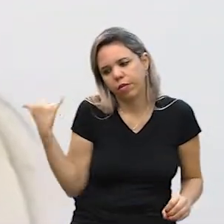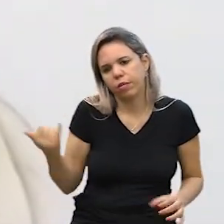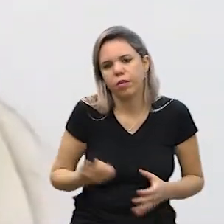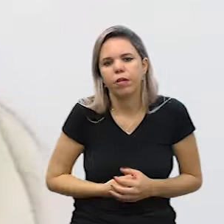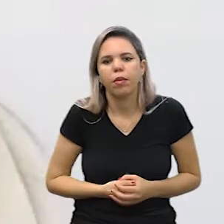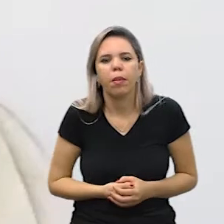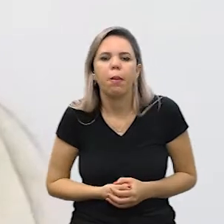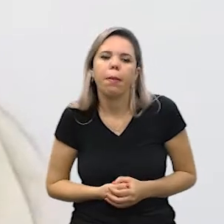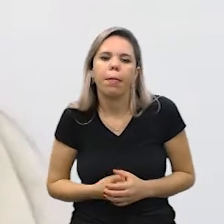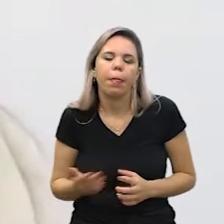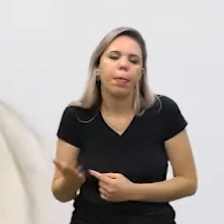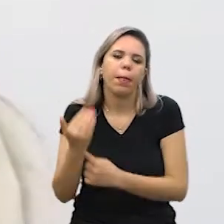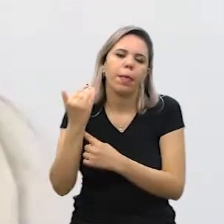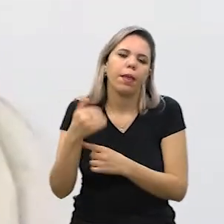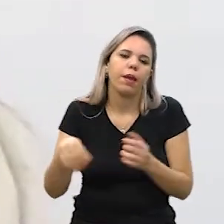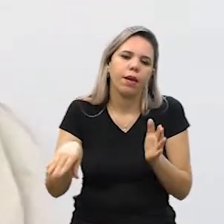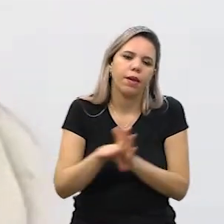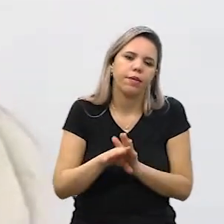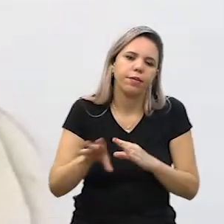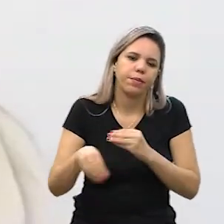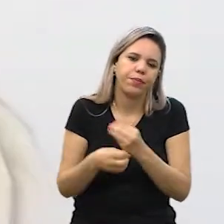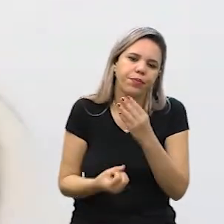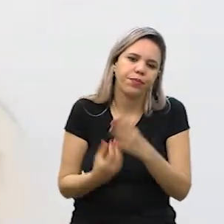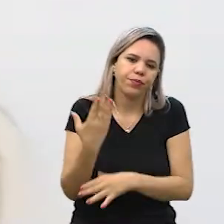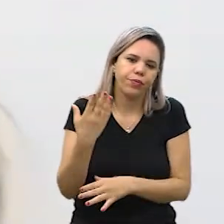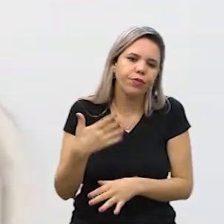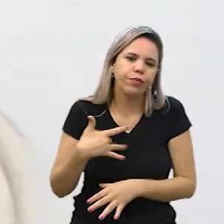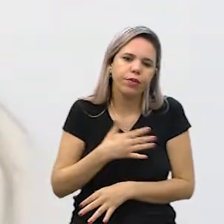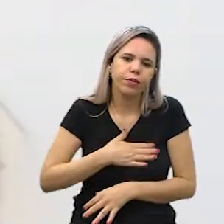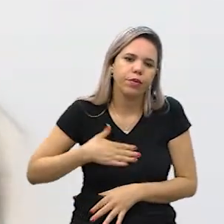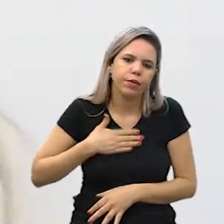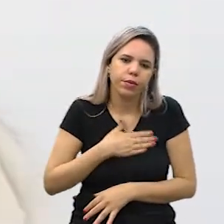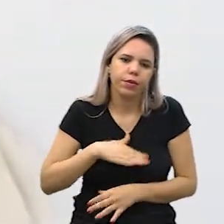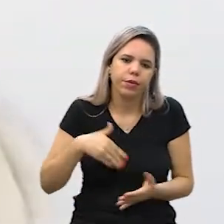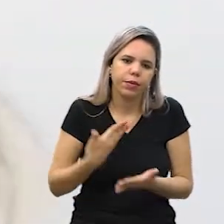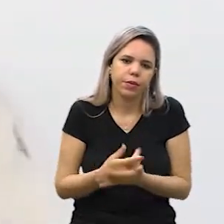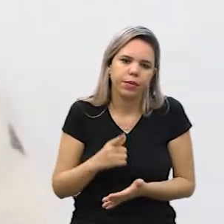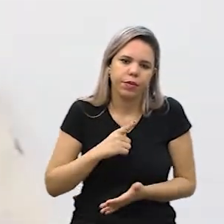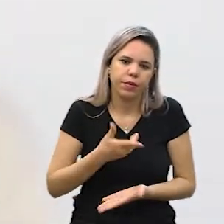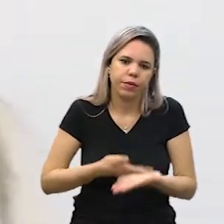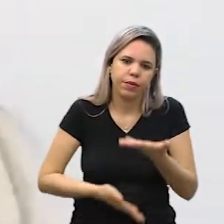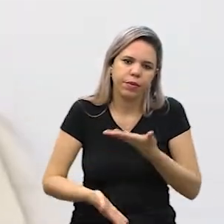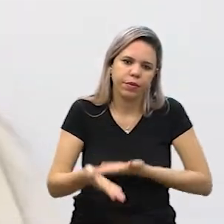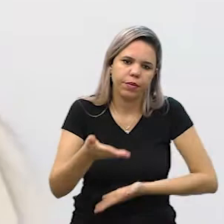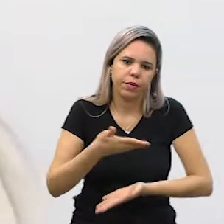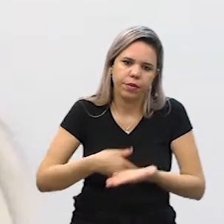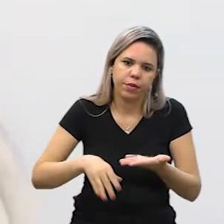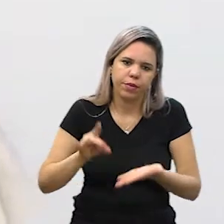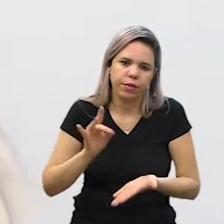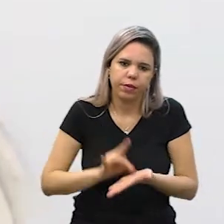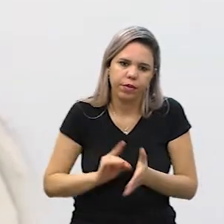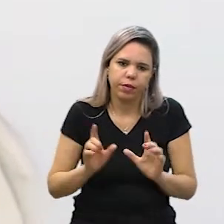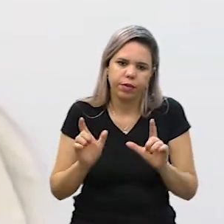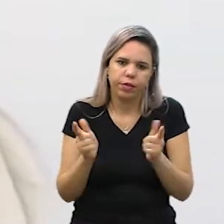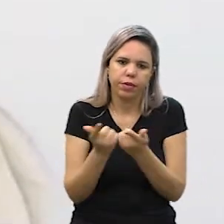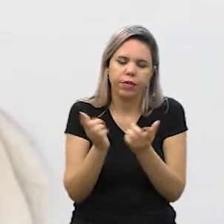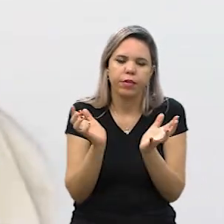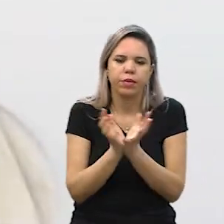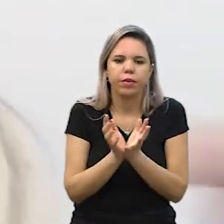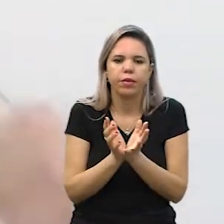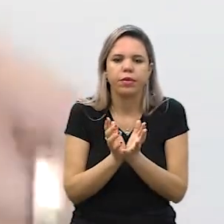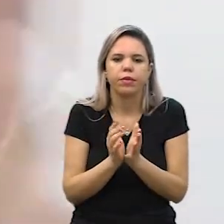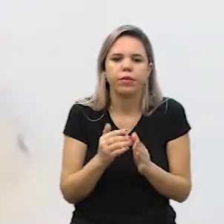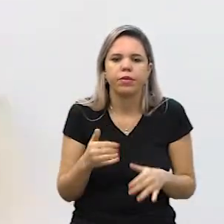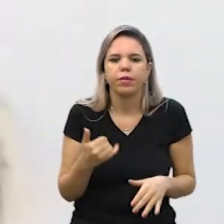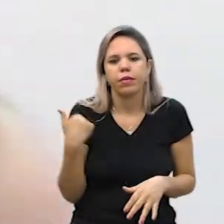anos, a tecnologia ela vem para agregar de uma forma saudável, desde que haja uma interação realmente entre o grupo, porque ela está